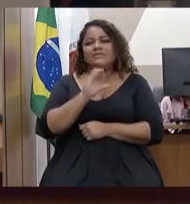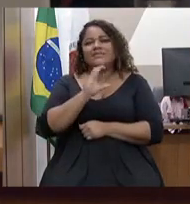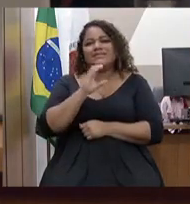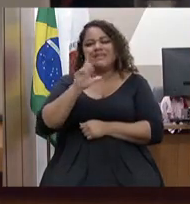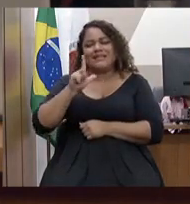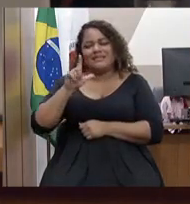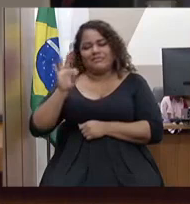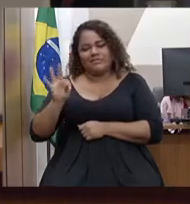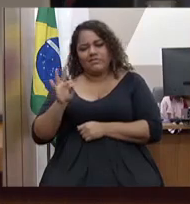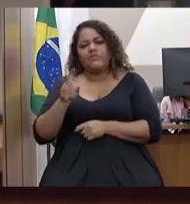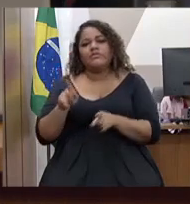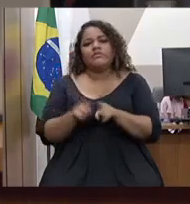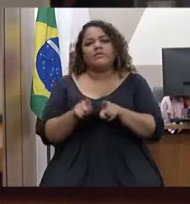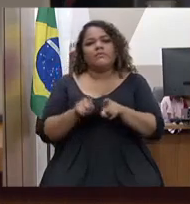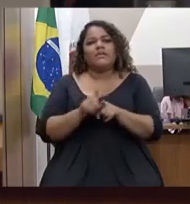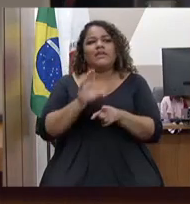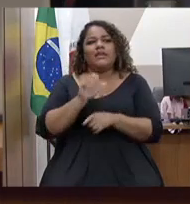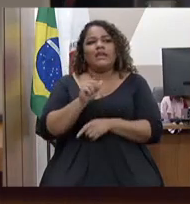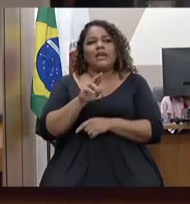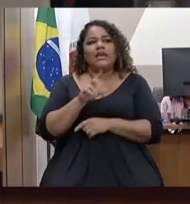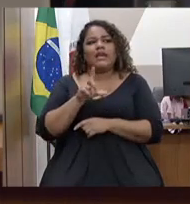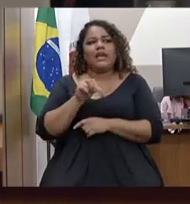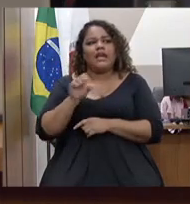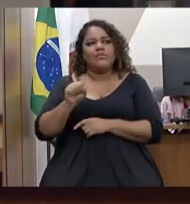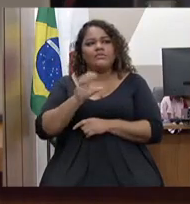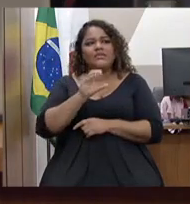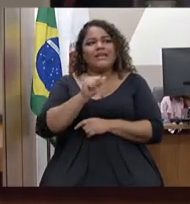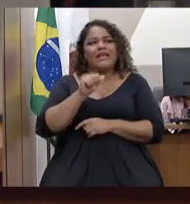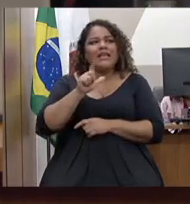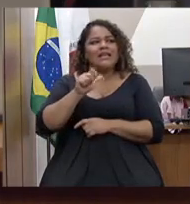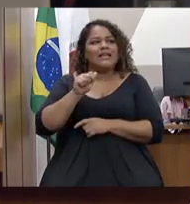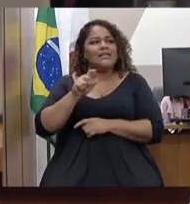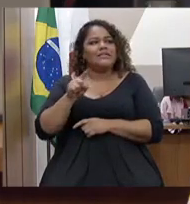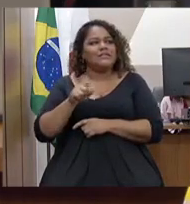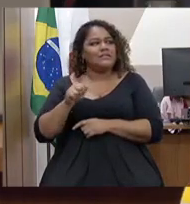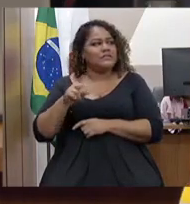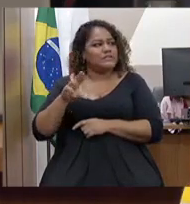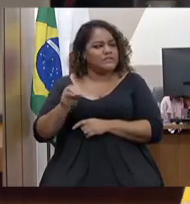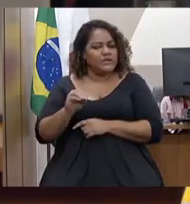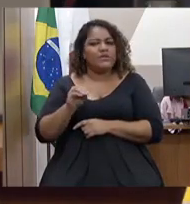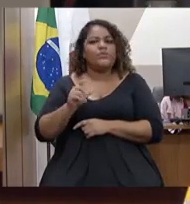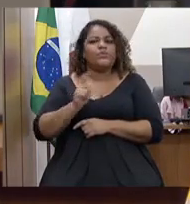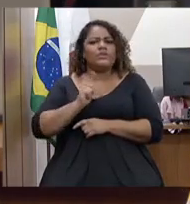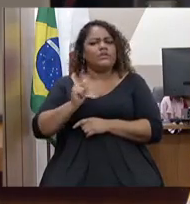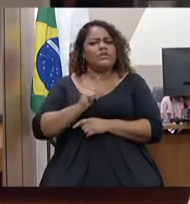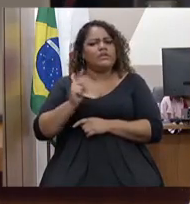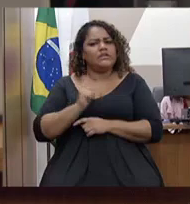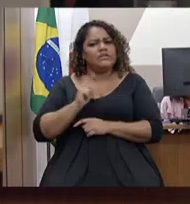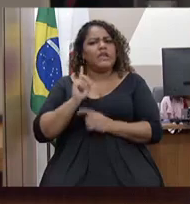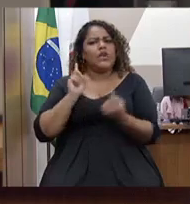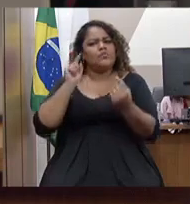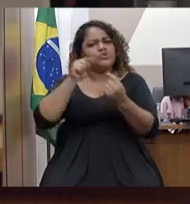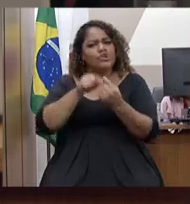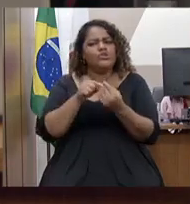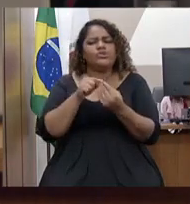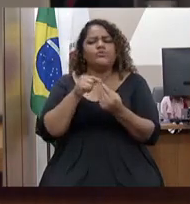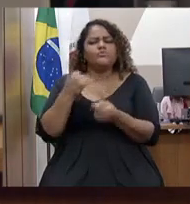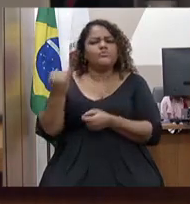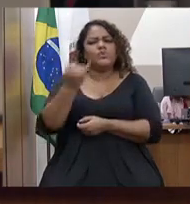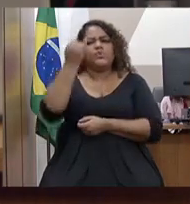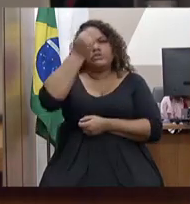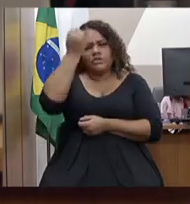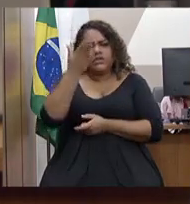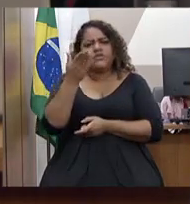calazan Nosso superintendente com essa missão né vang gloriosa da gente retomar as discussões